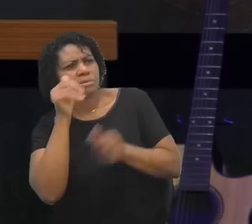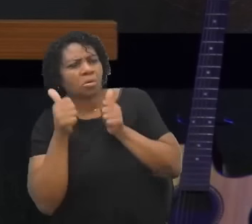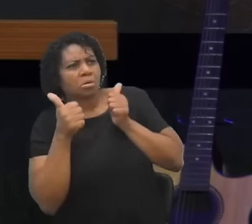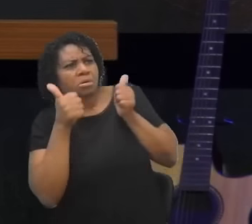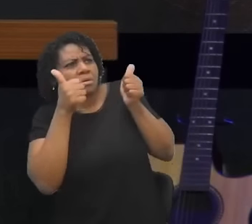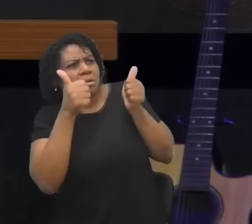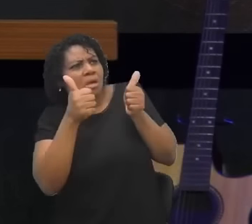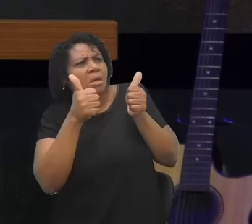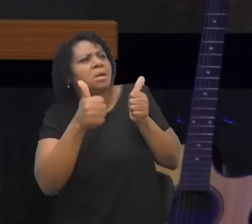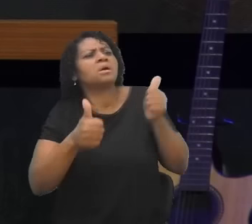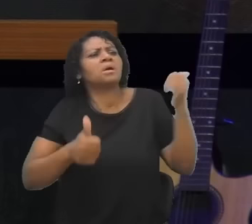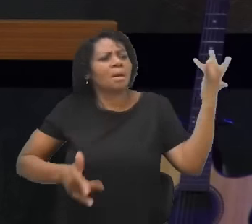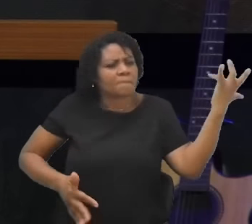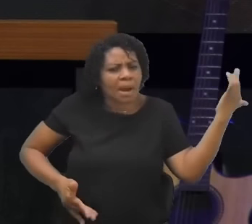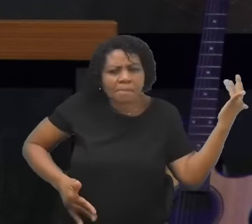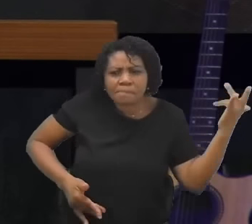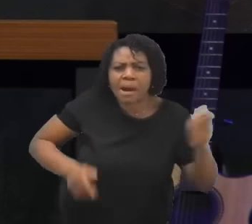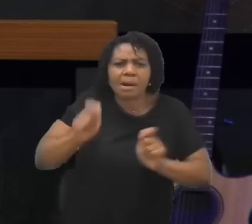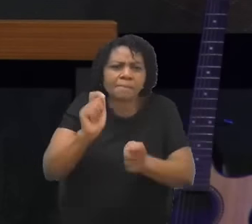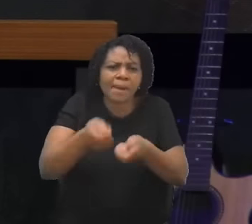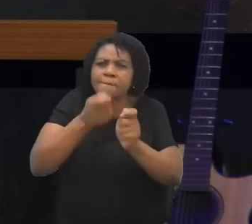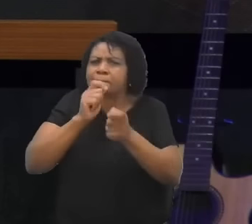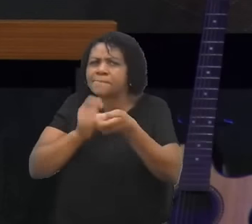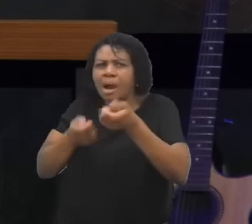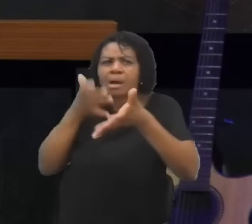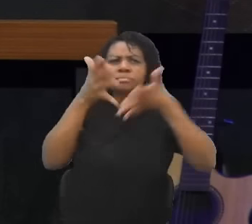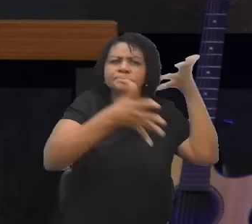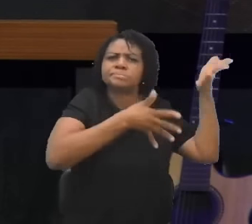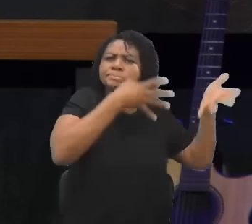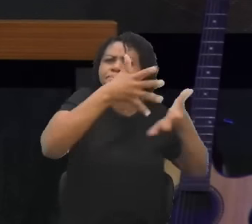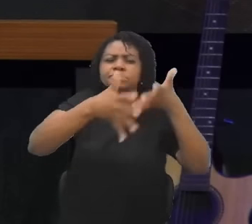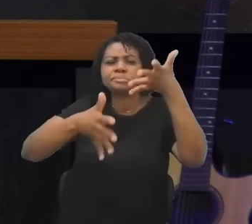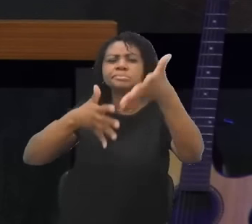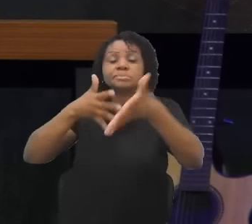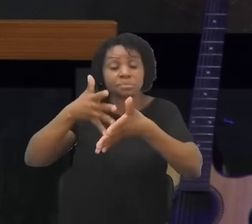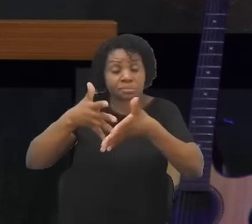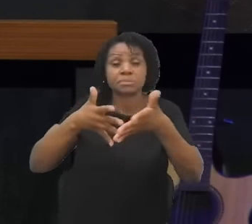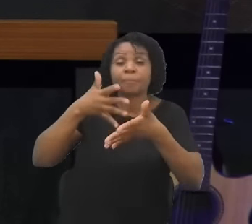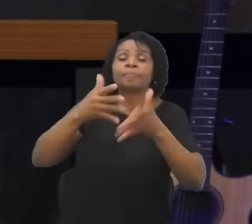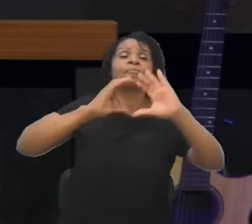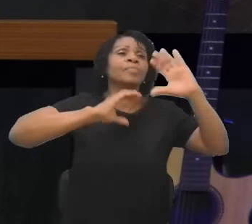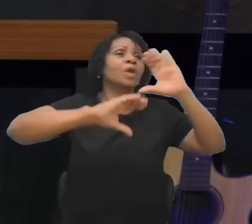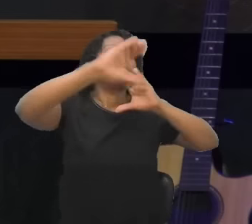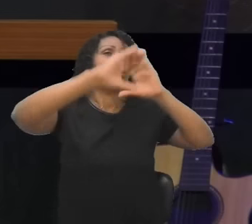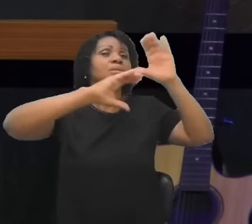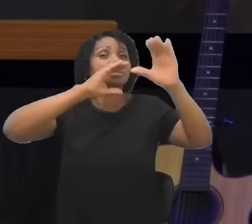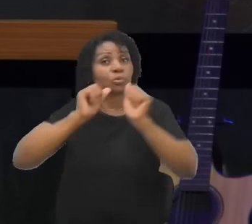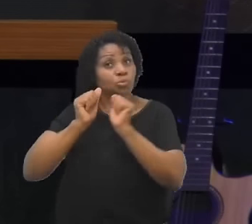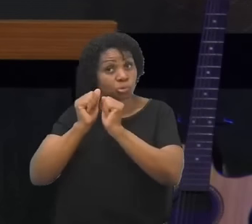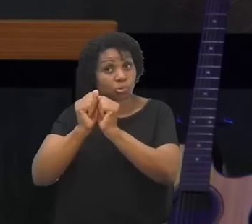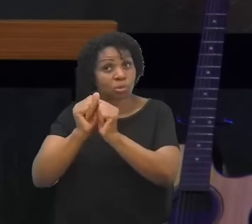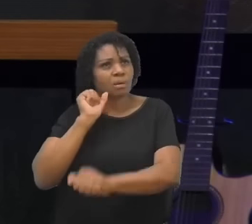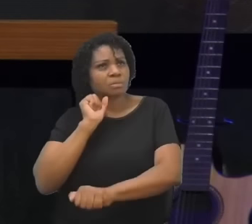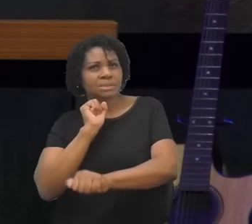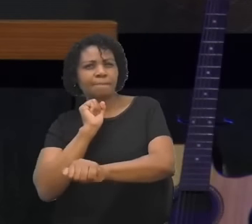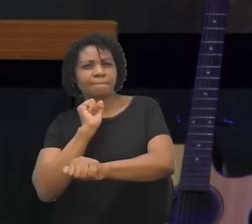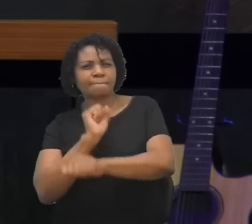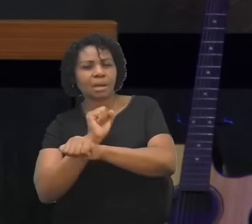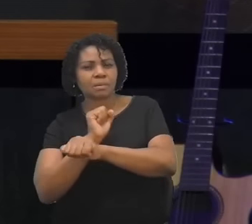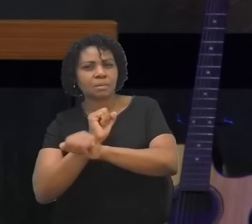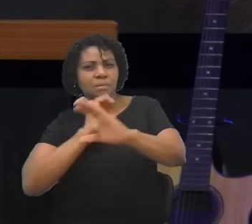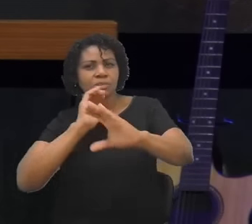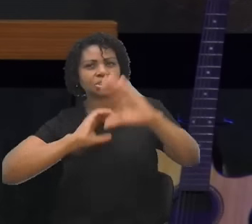bem. Instrumentos tocando, vozes cantando, eu até estou cantando junto. Não, você parou de cantar e